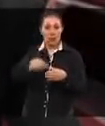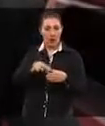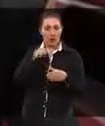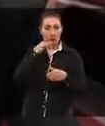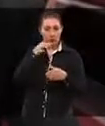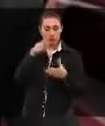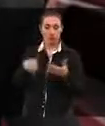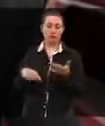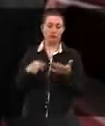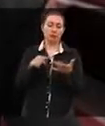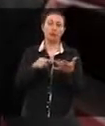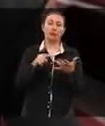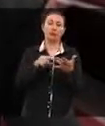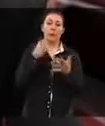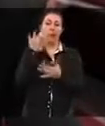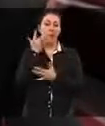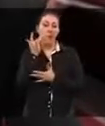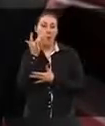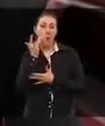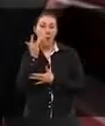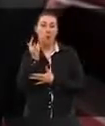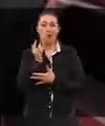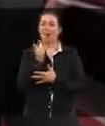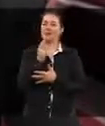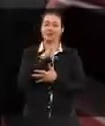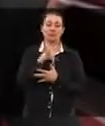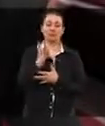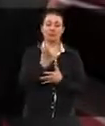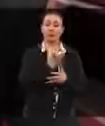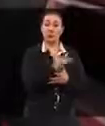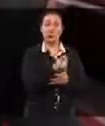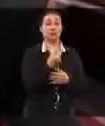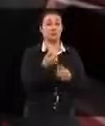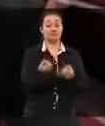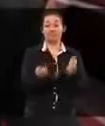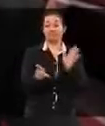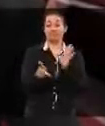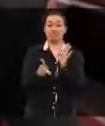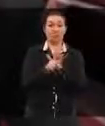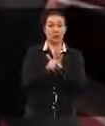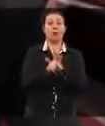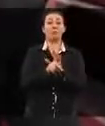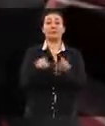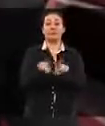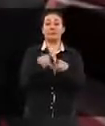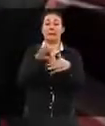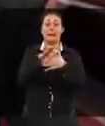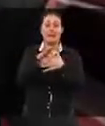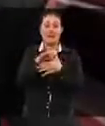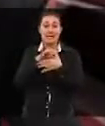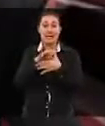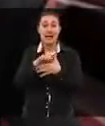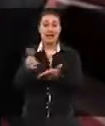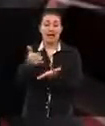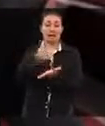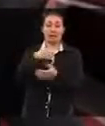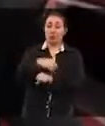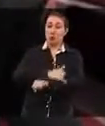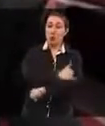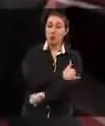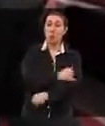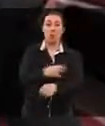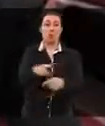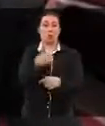muito salgadinhos, muitas balas, essas coisas assim extremamente industrializadas, um bacon, né? Uma carne